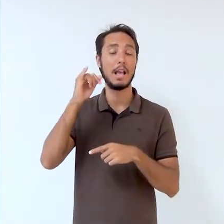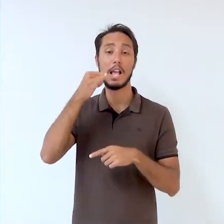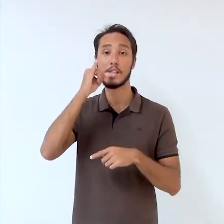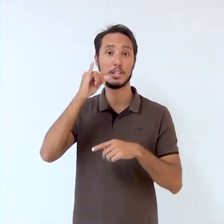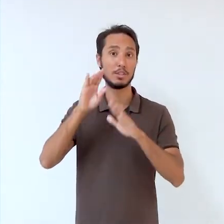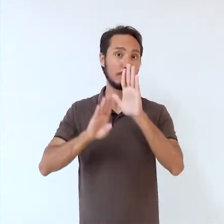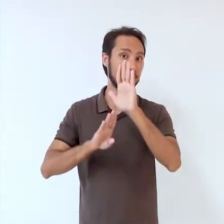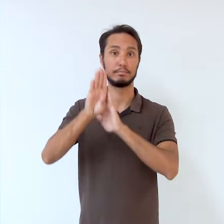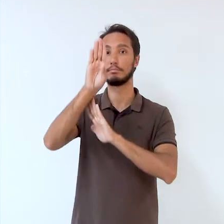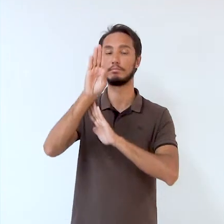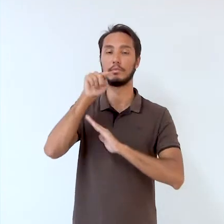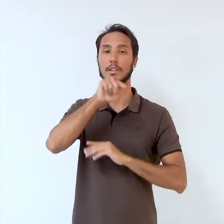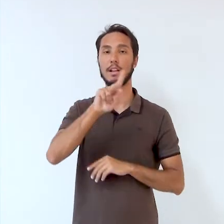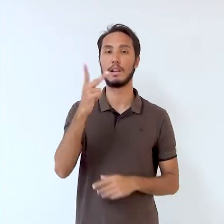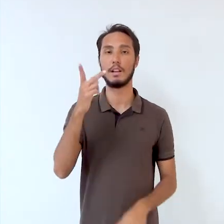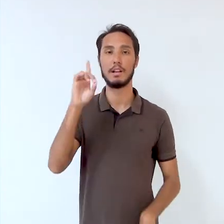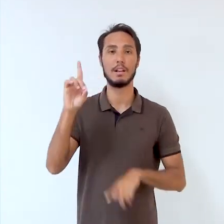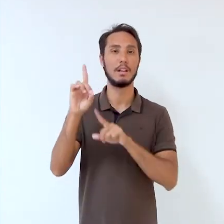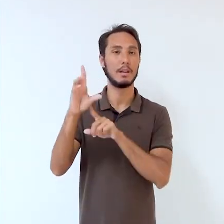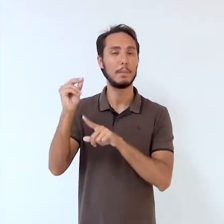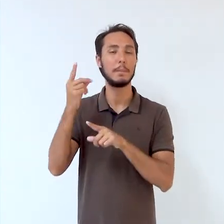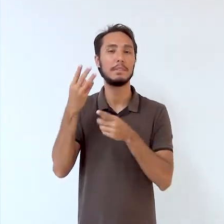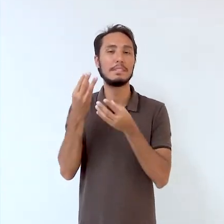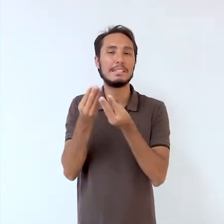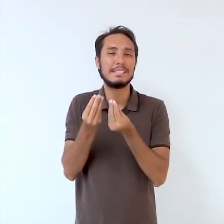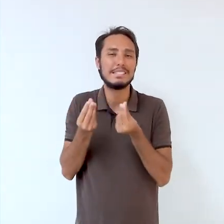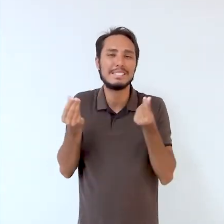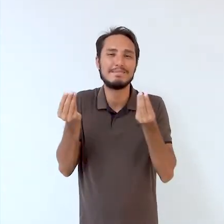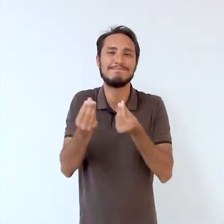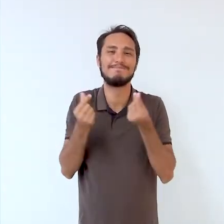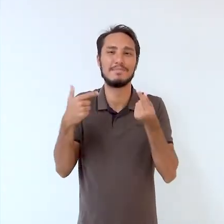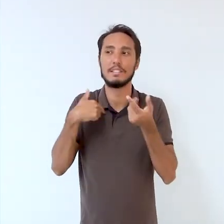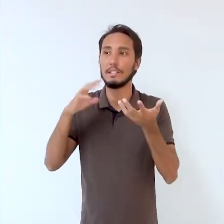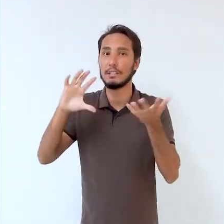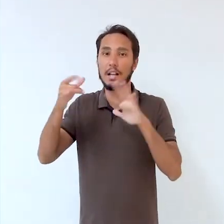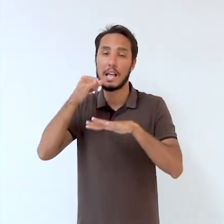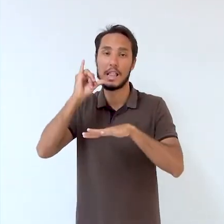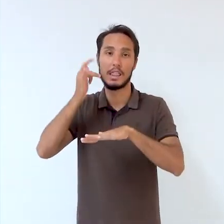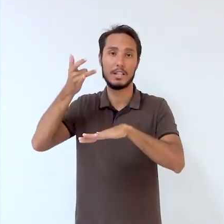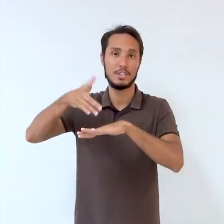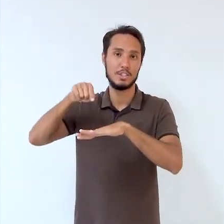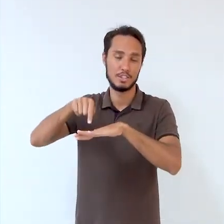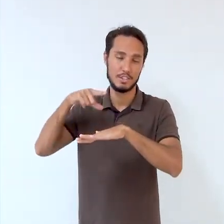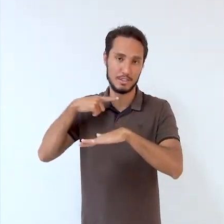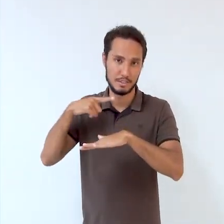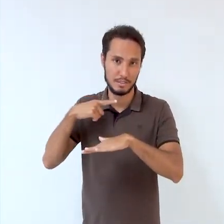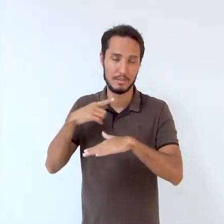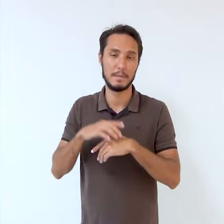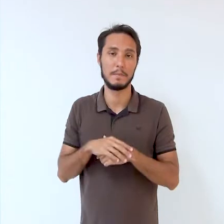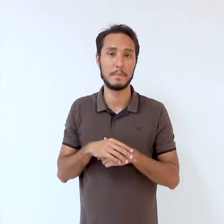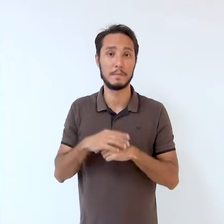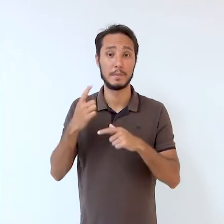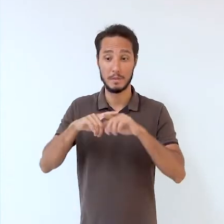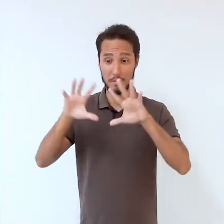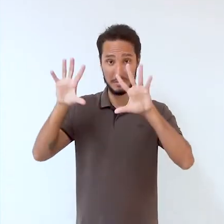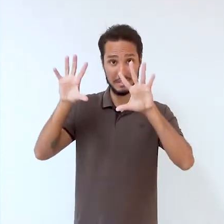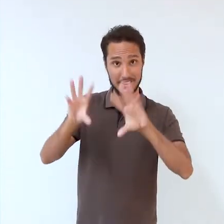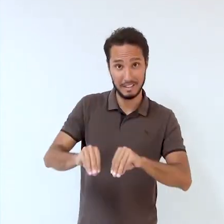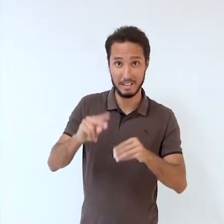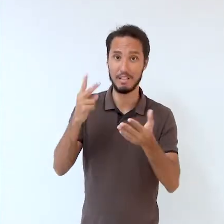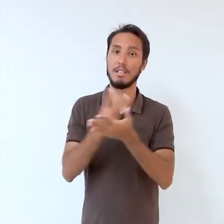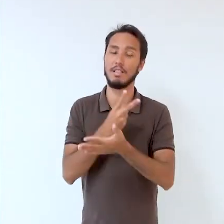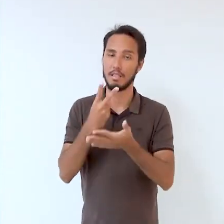de energia. Os HDs são dispositivos bastante sensíveis à variação de corrente elétrica. O